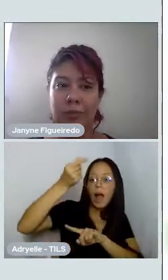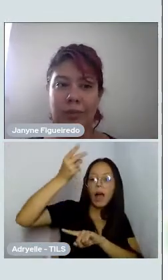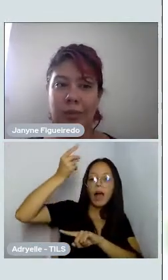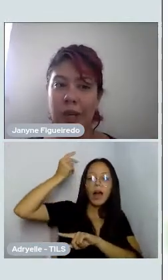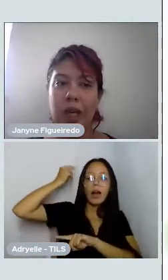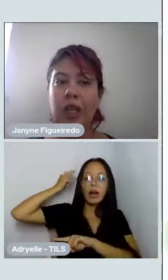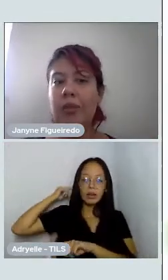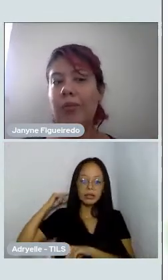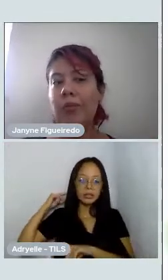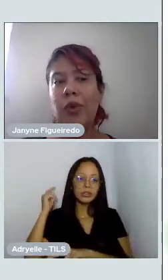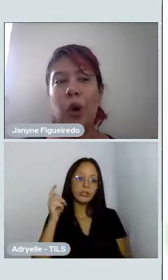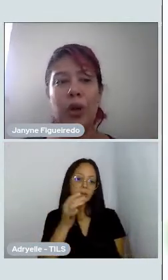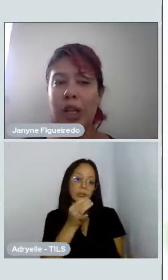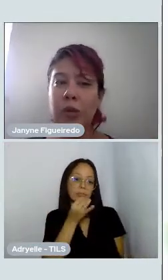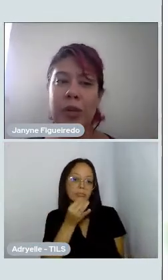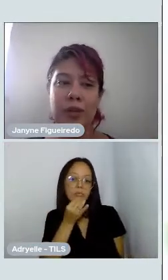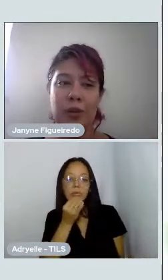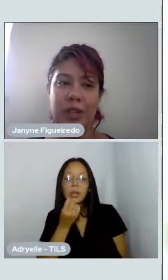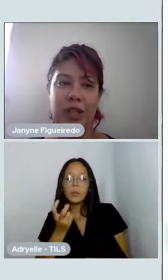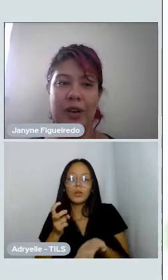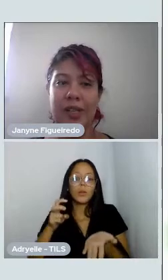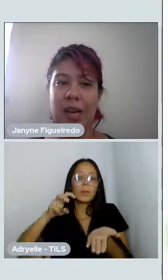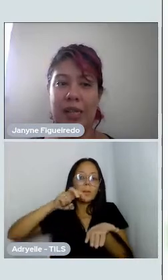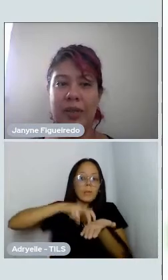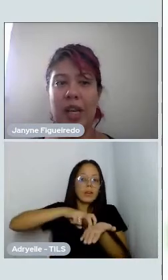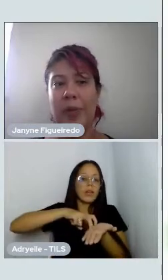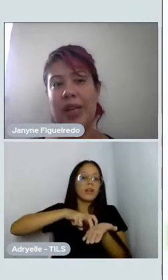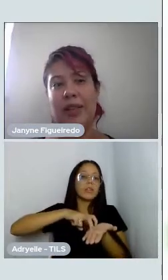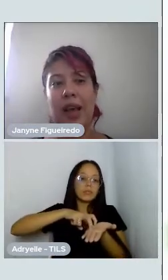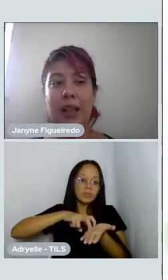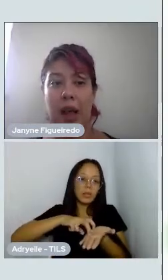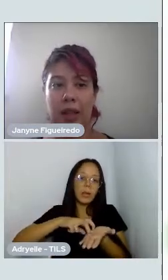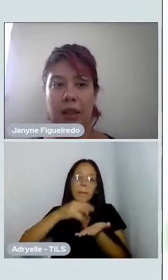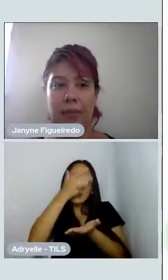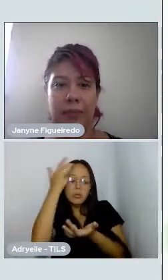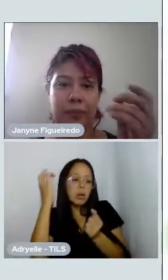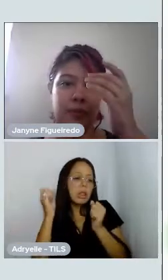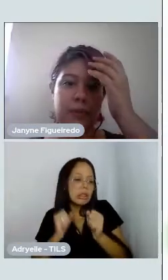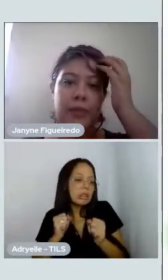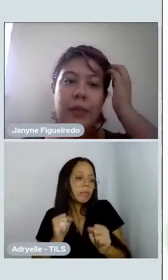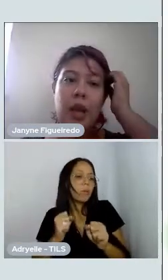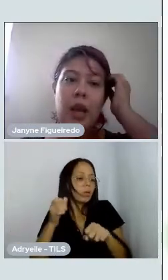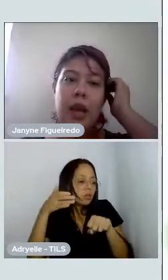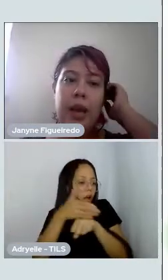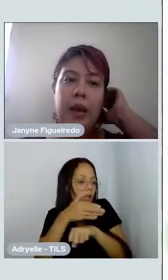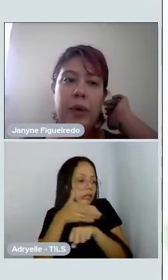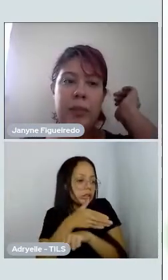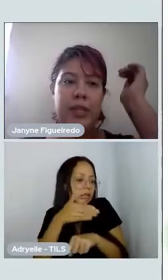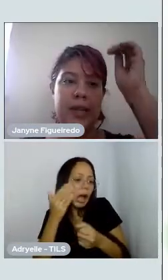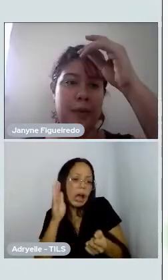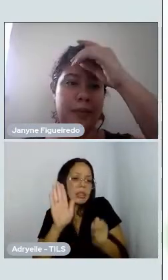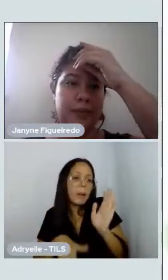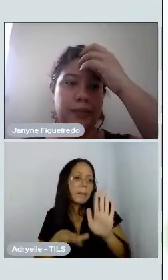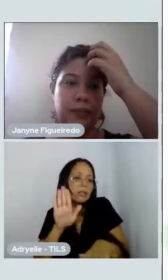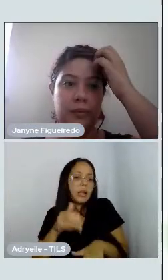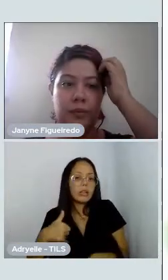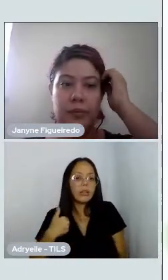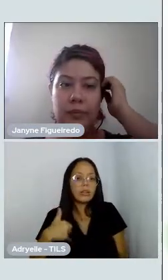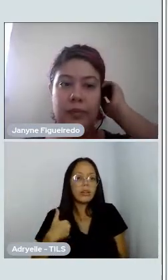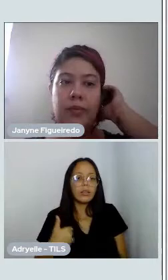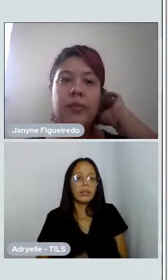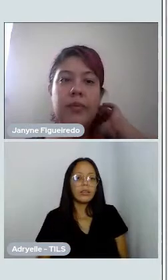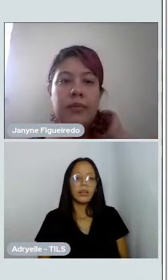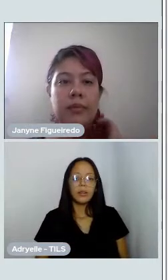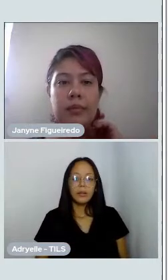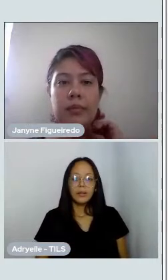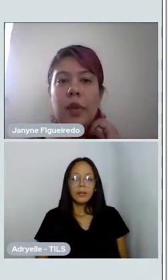manhã e todas as pessoas tinham acesso, independente da idade. Pode passar.